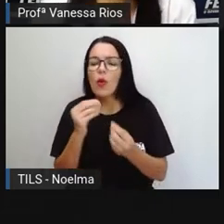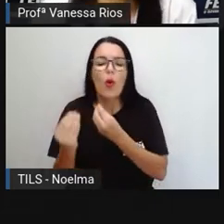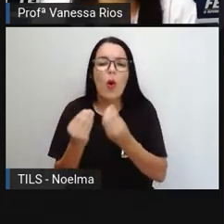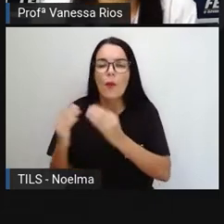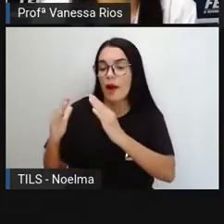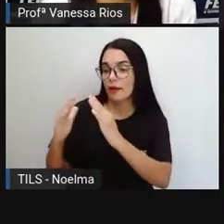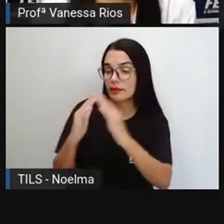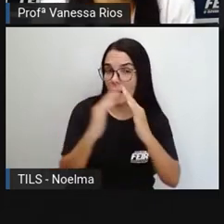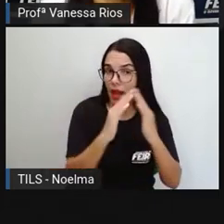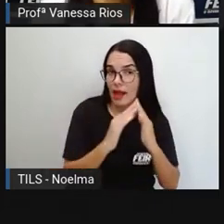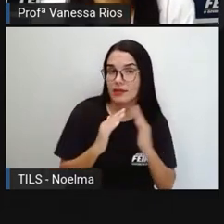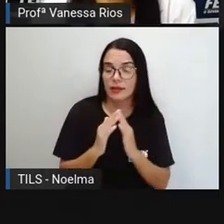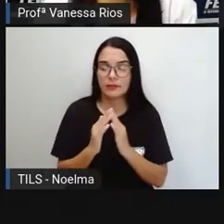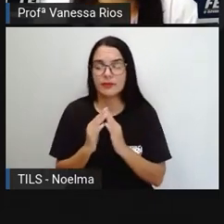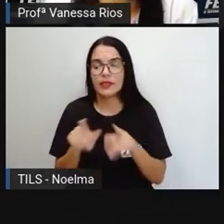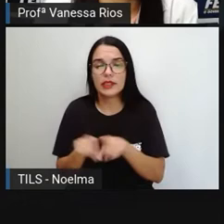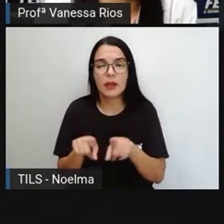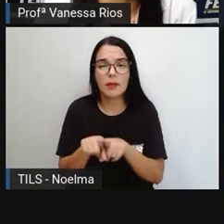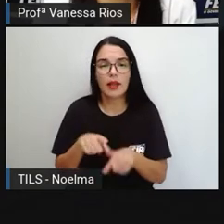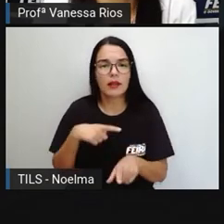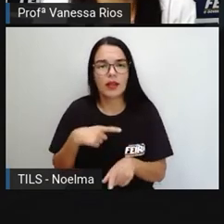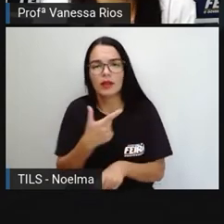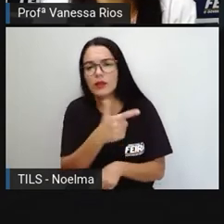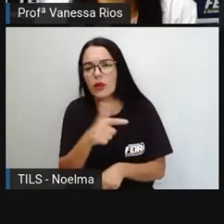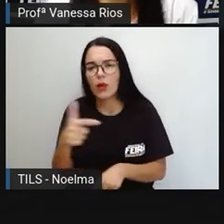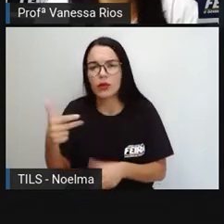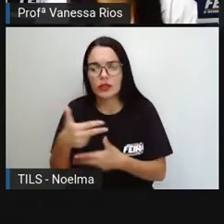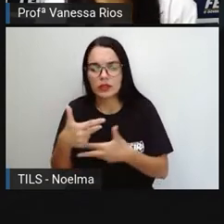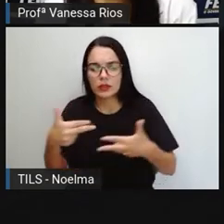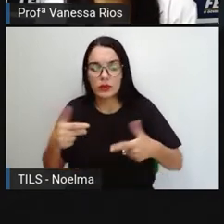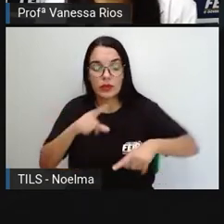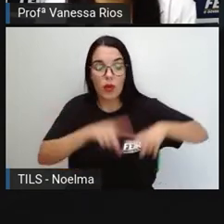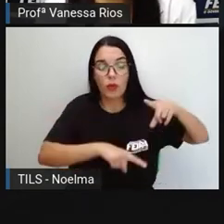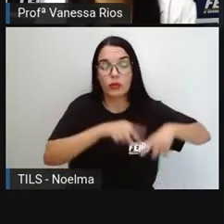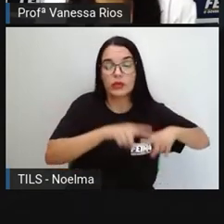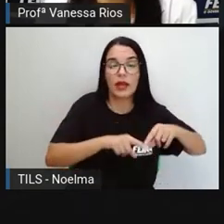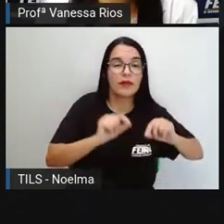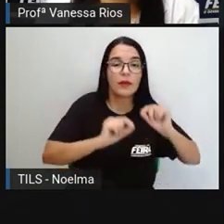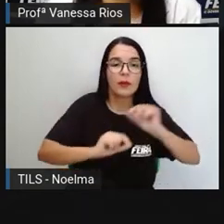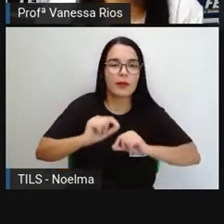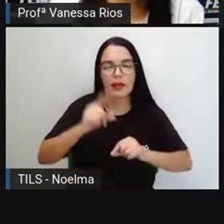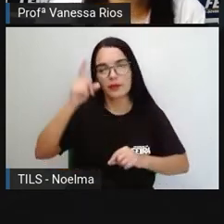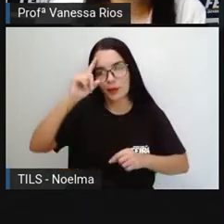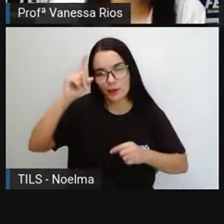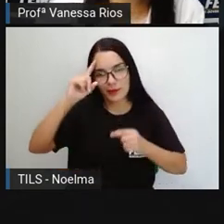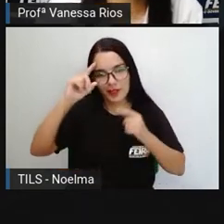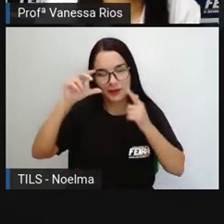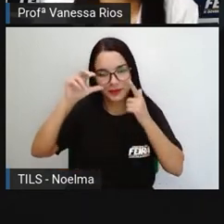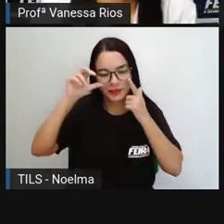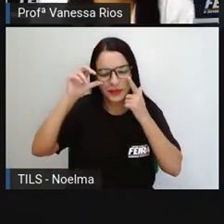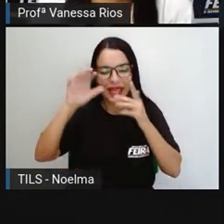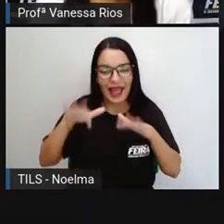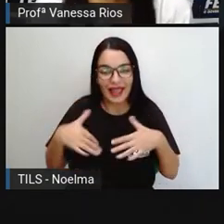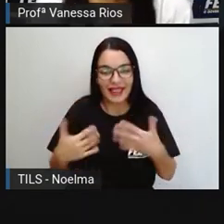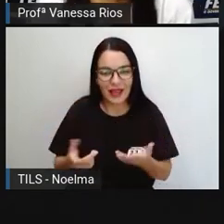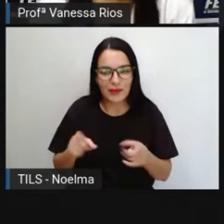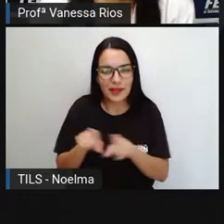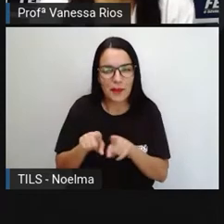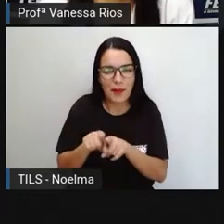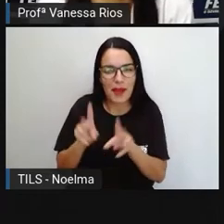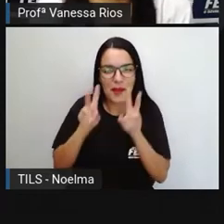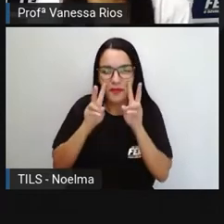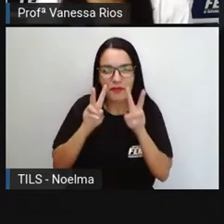e outras situações relacionadas até aos utensílios que eles utilizavam no dia a dia. Então, a gente observa